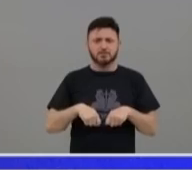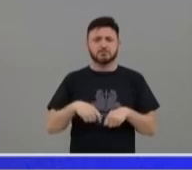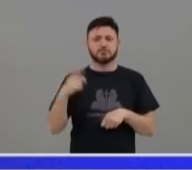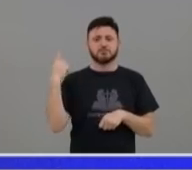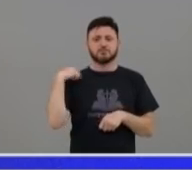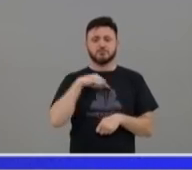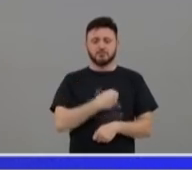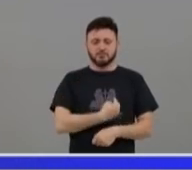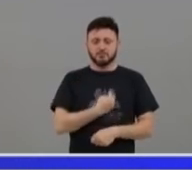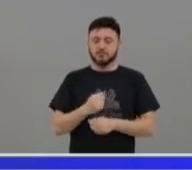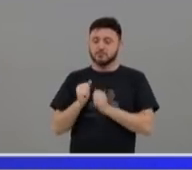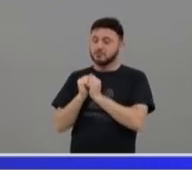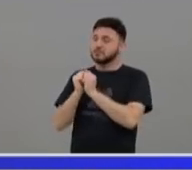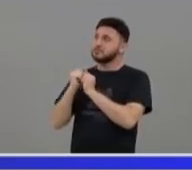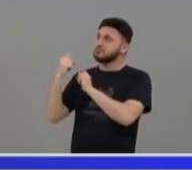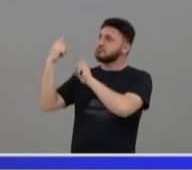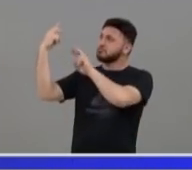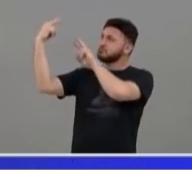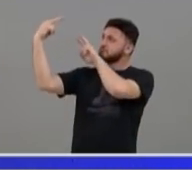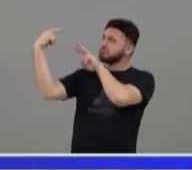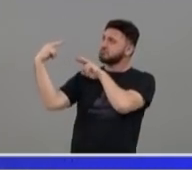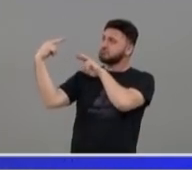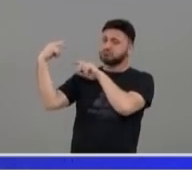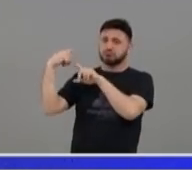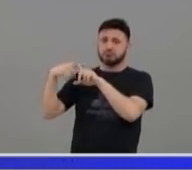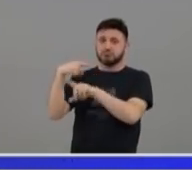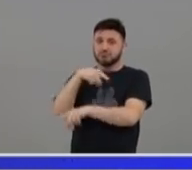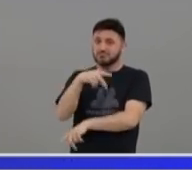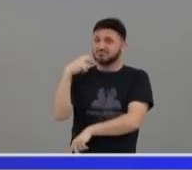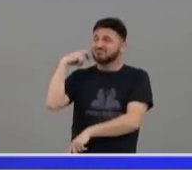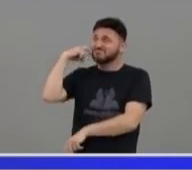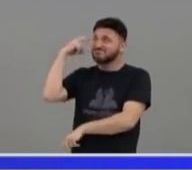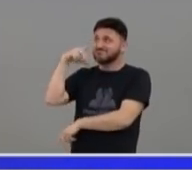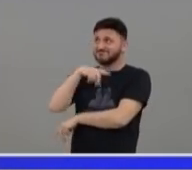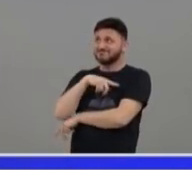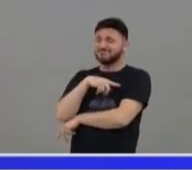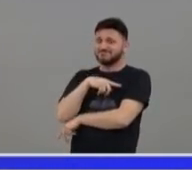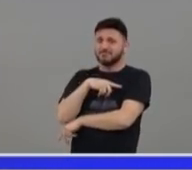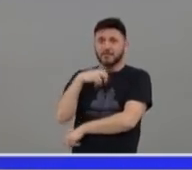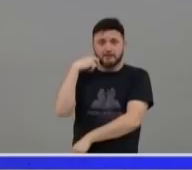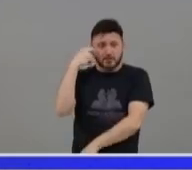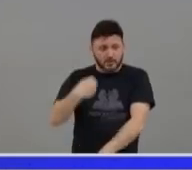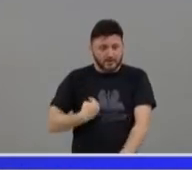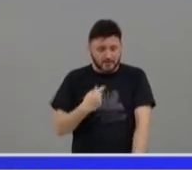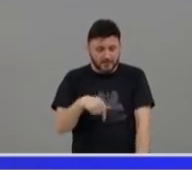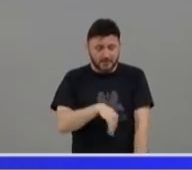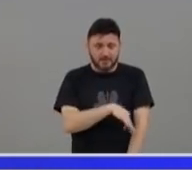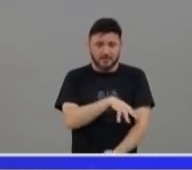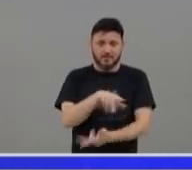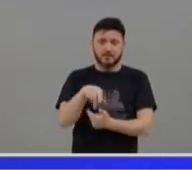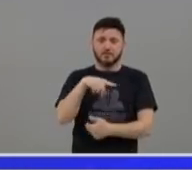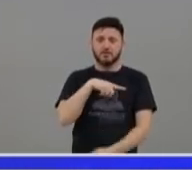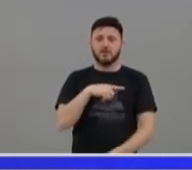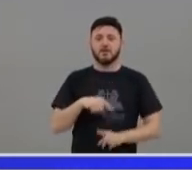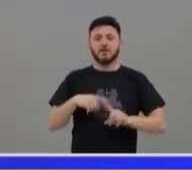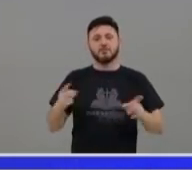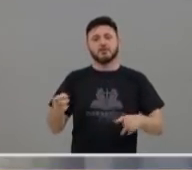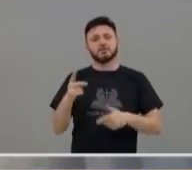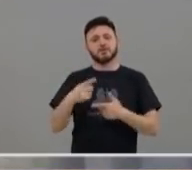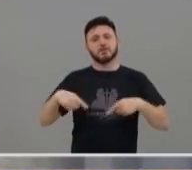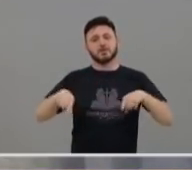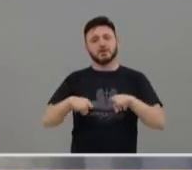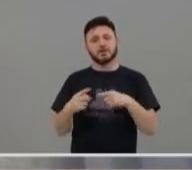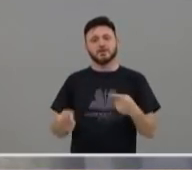estar diante do Senhor, porque você tem vergonha da vida que você tem levado. Mas essa canção vem dizer